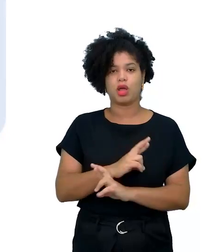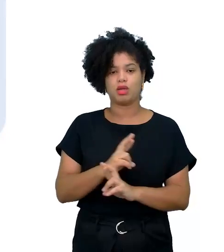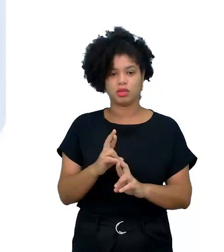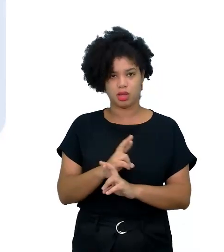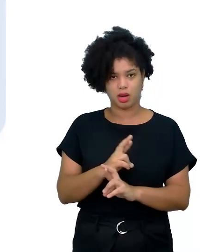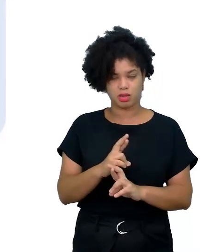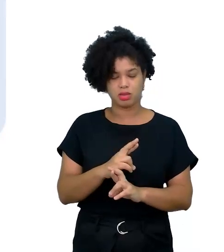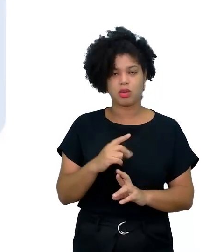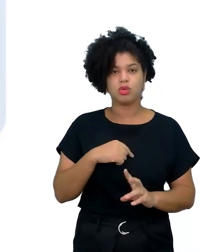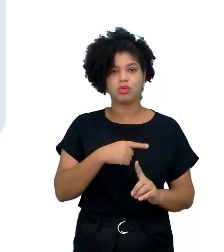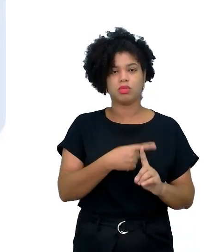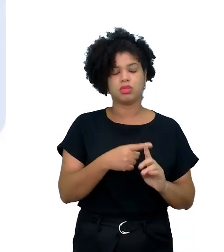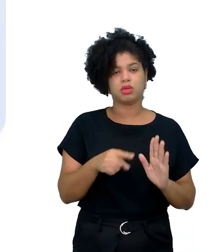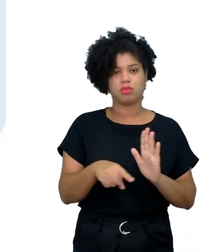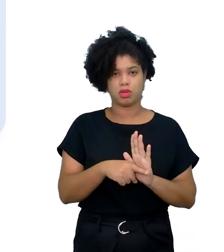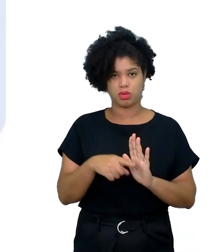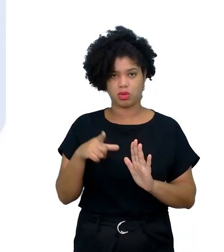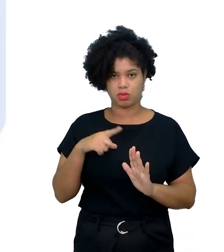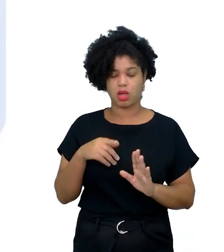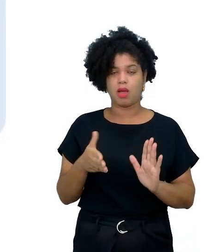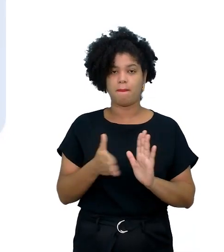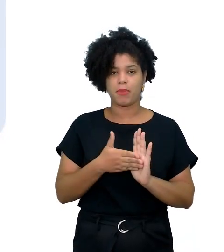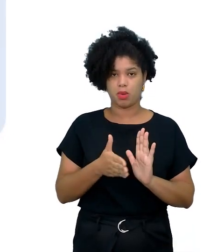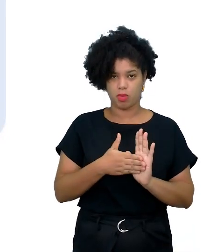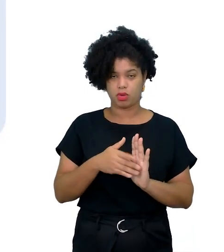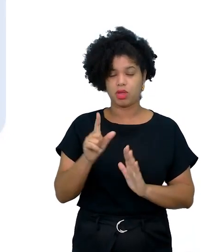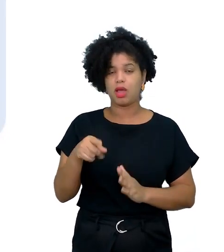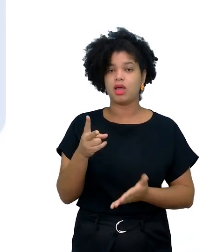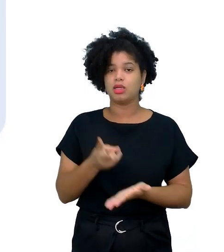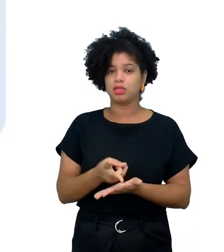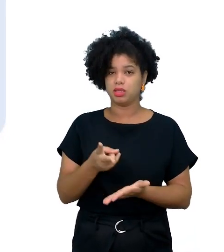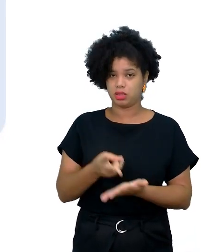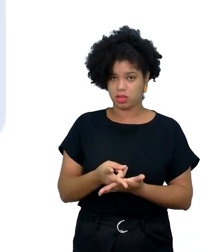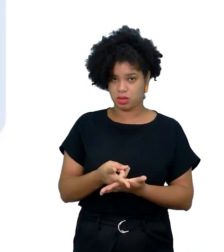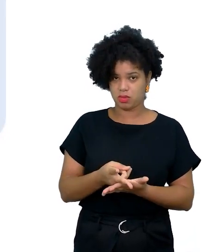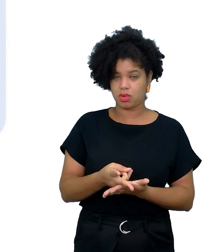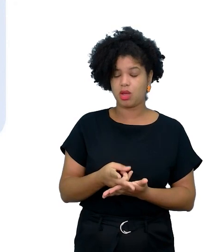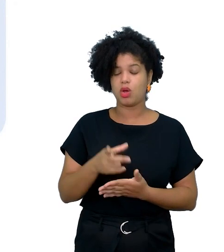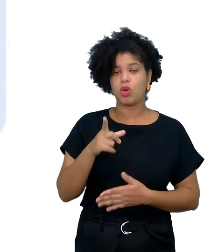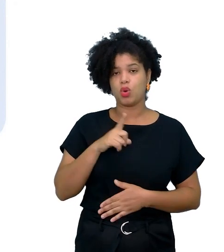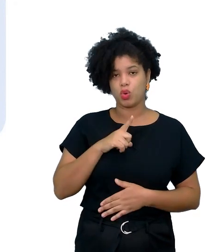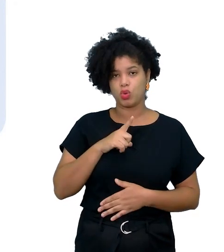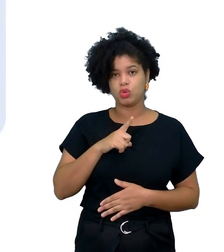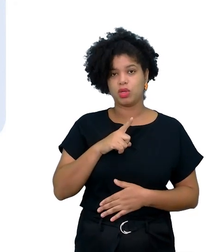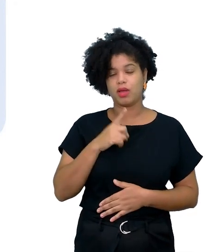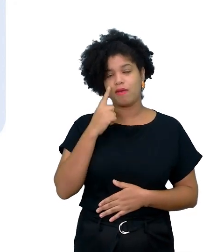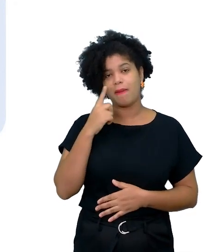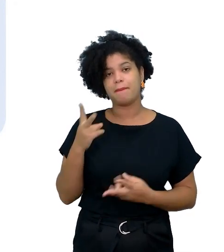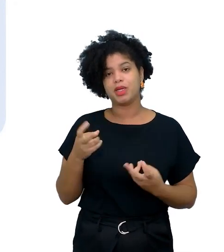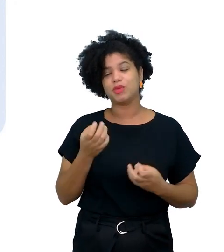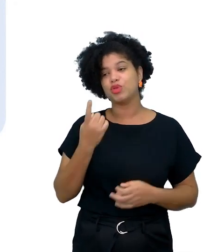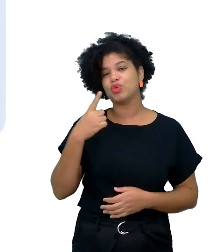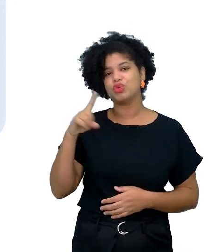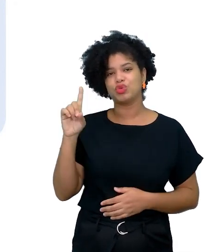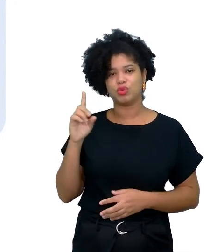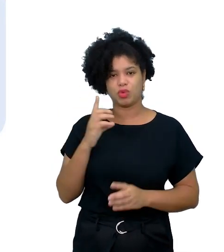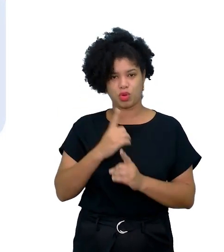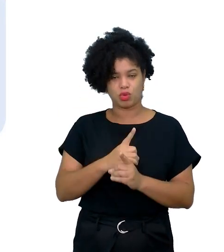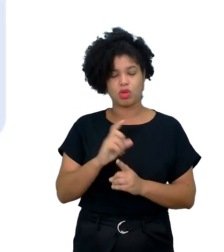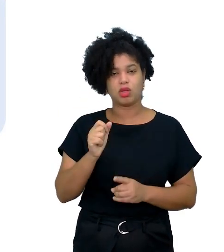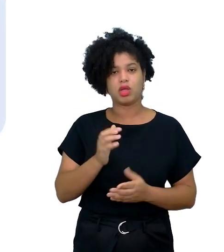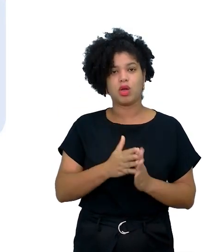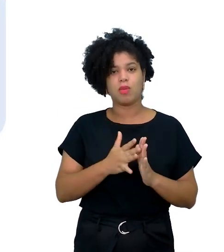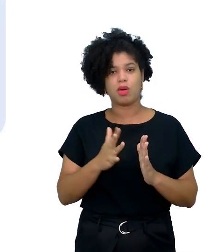campo aditivo. A nossa proposta é sempre resgatar o que vimos no último encontro para darmos